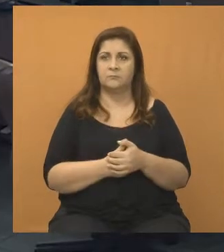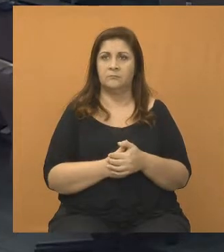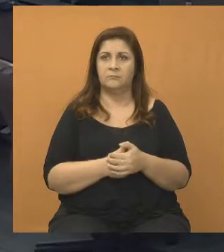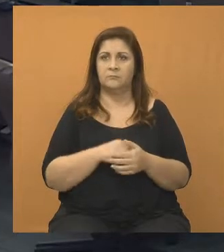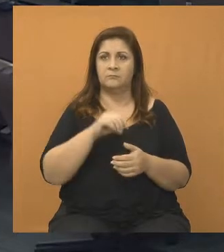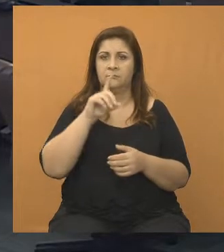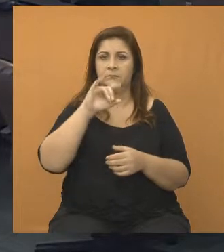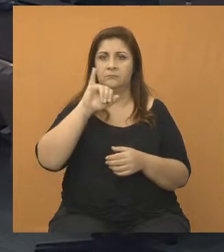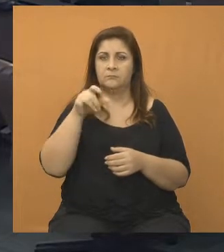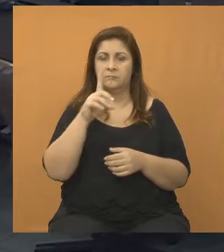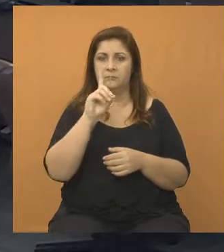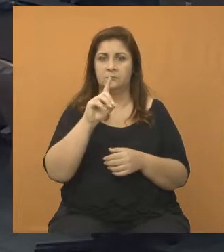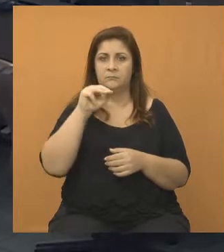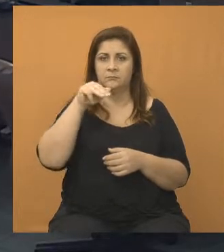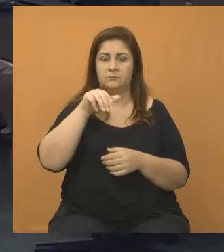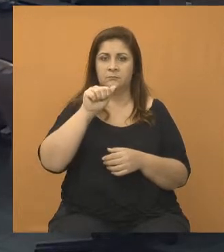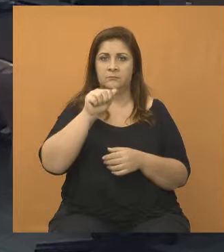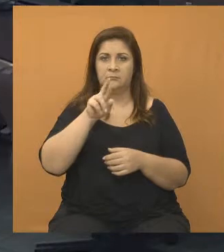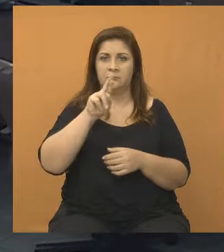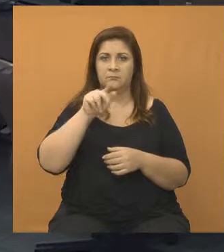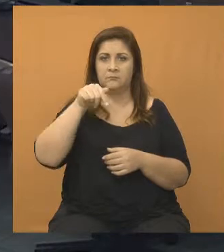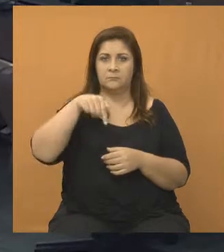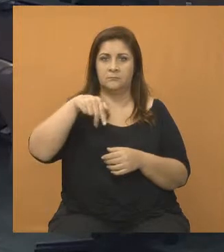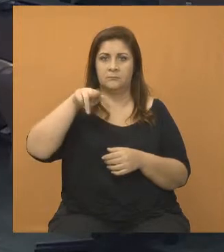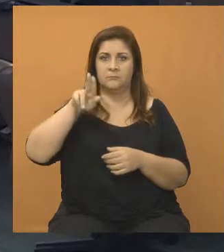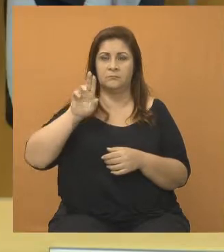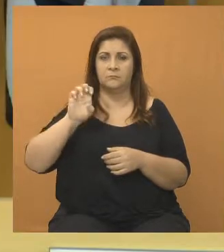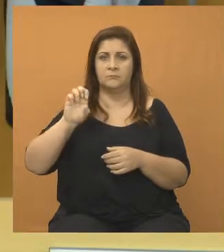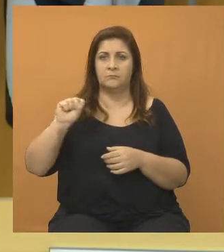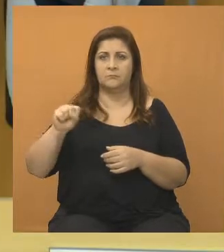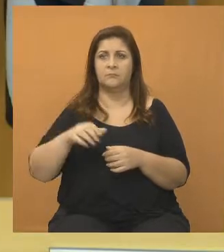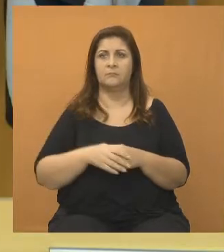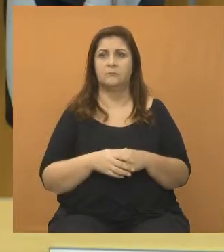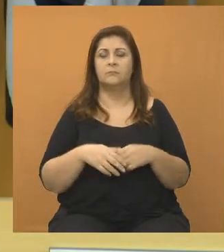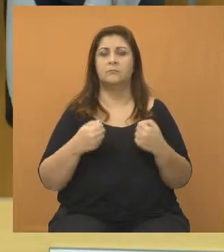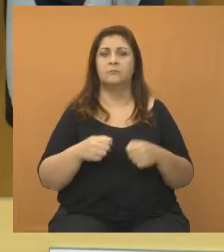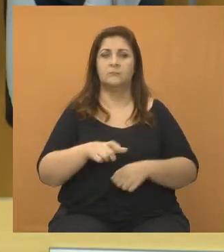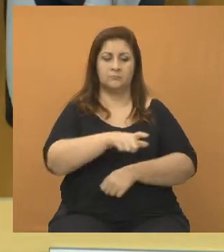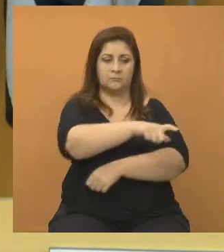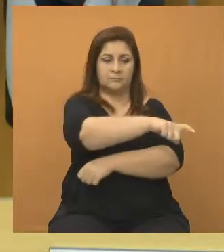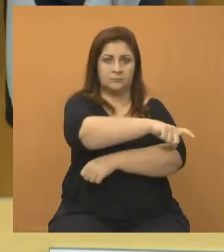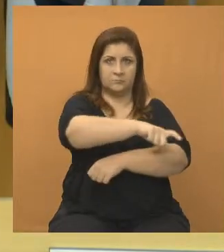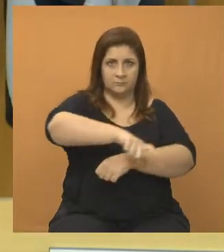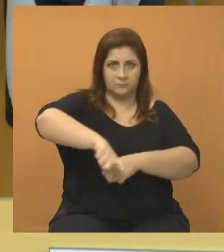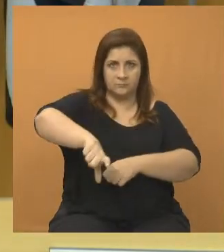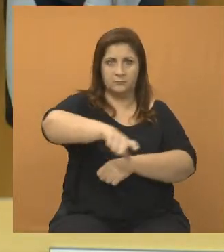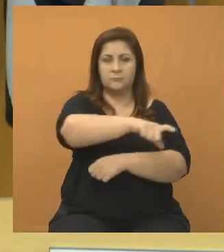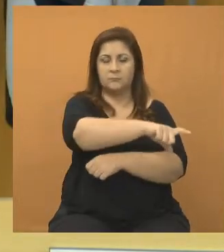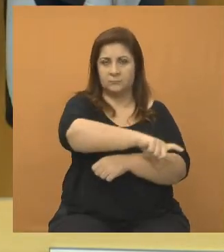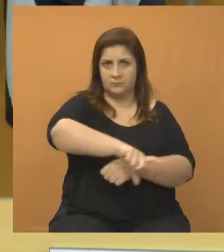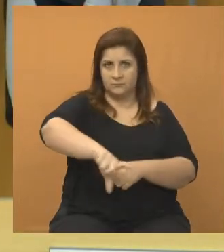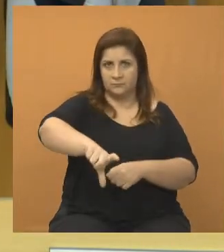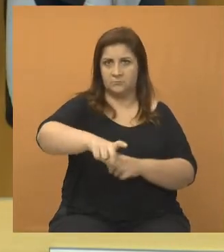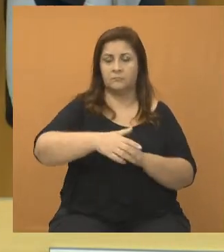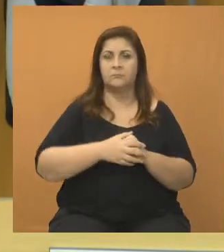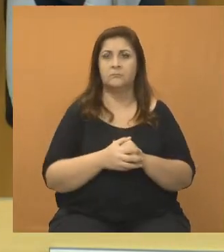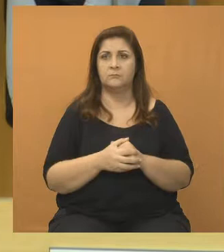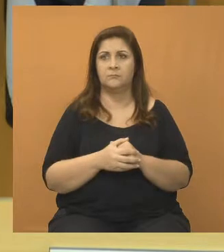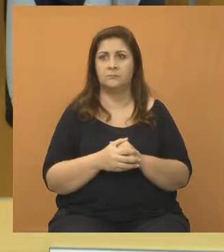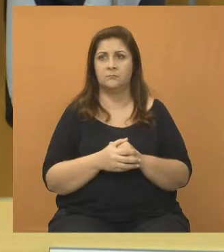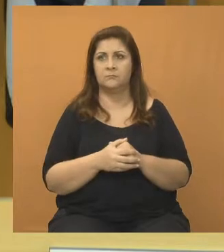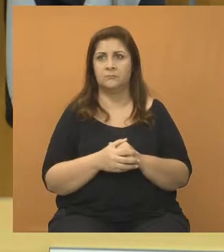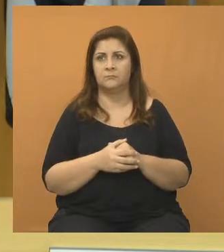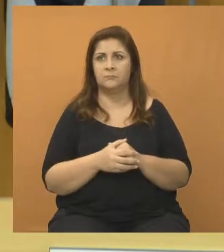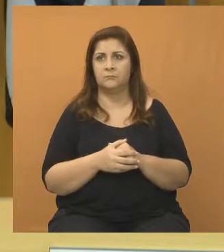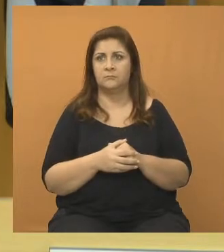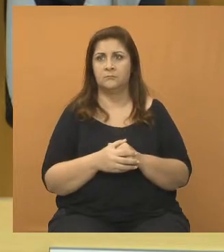Marquês? Jardim do Marquês, a gente tem que fazer o asfalto, né, ali, e a gente está com